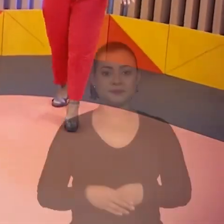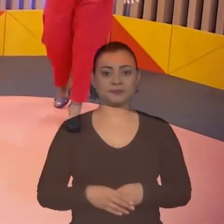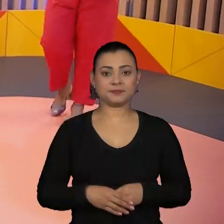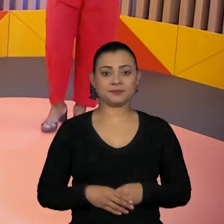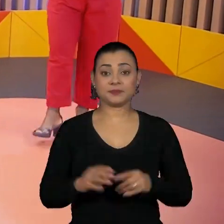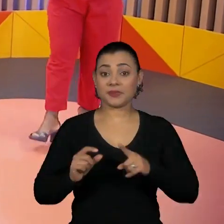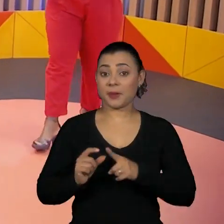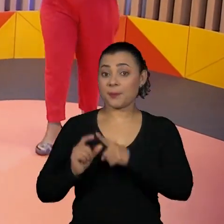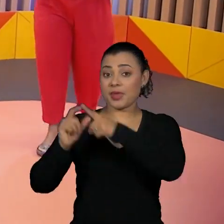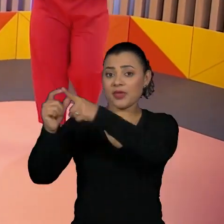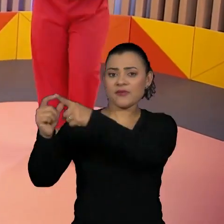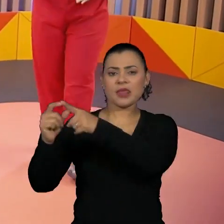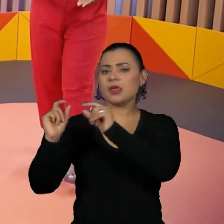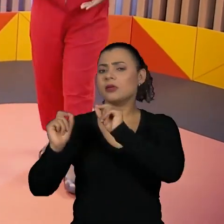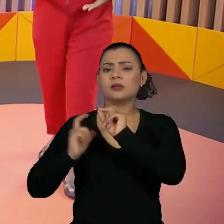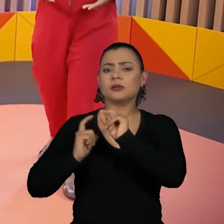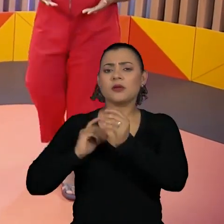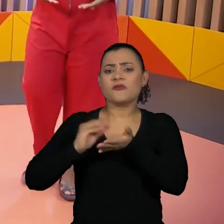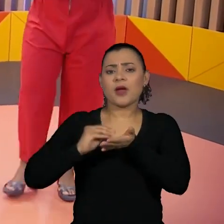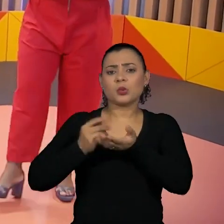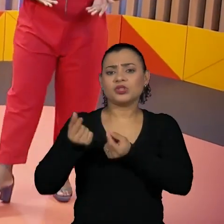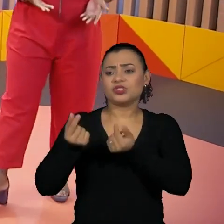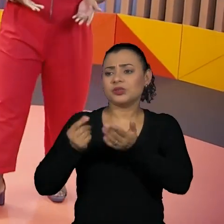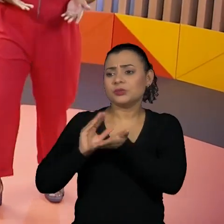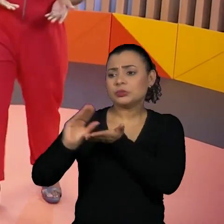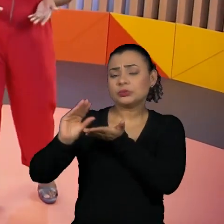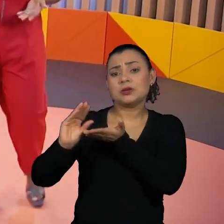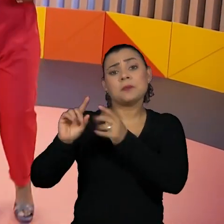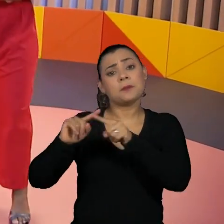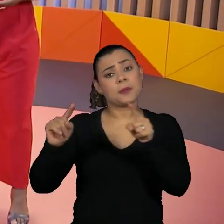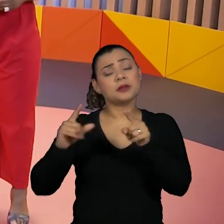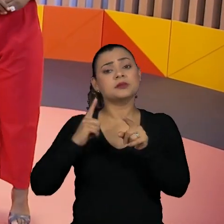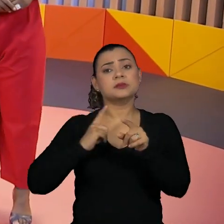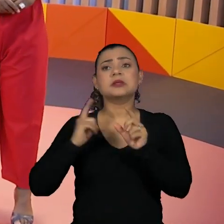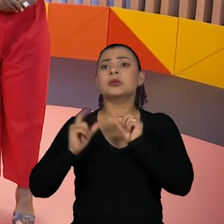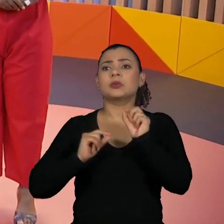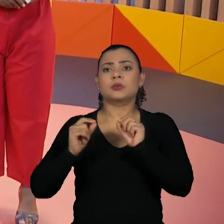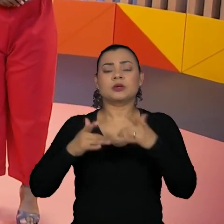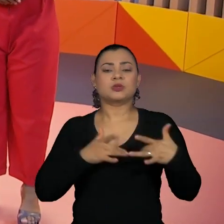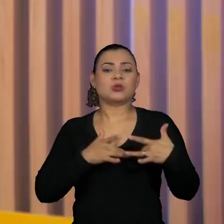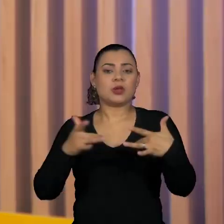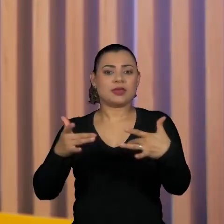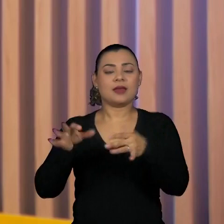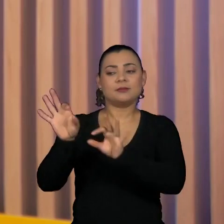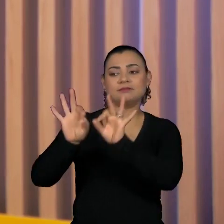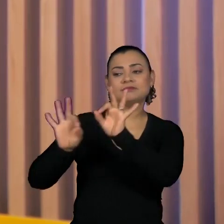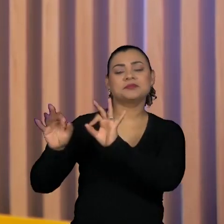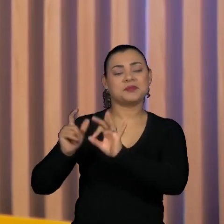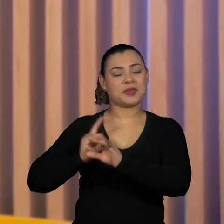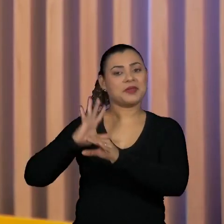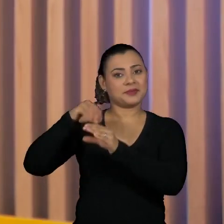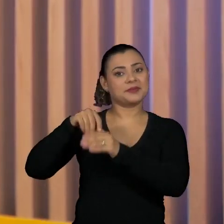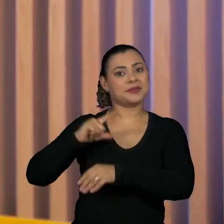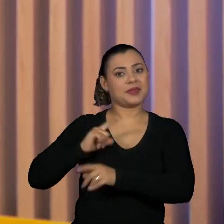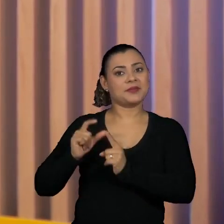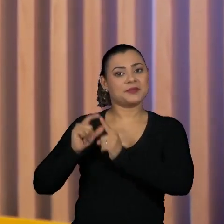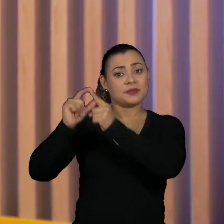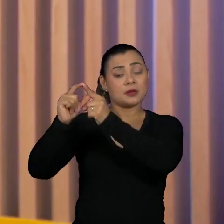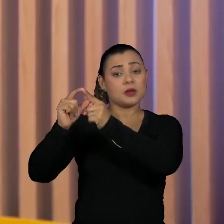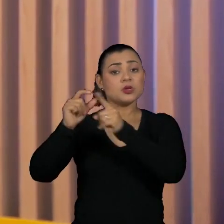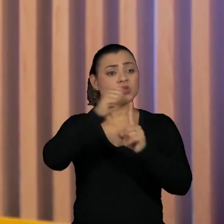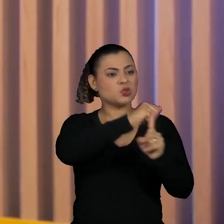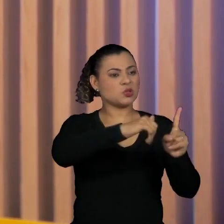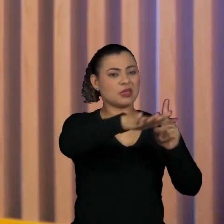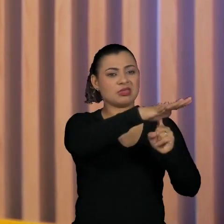Na periferia, o que falta em recursos sobra em organização e solidariedade. As opressões sociais